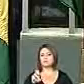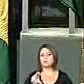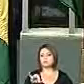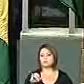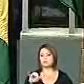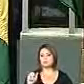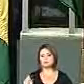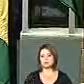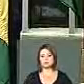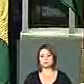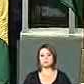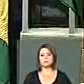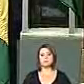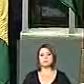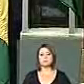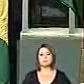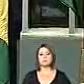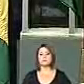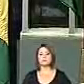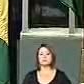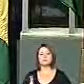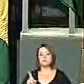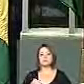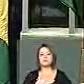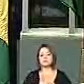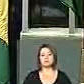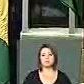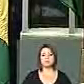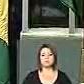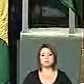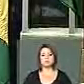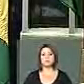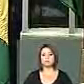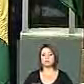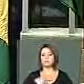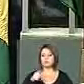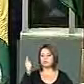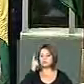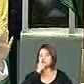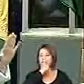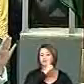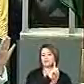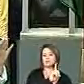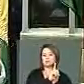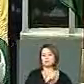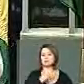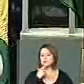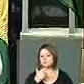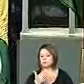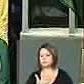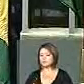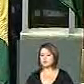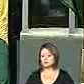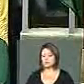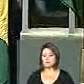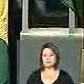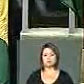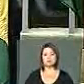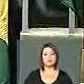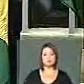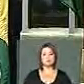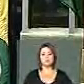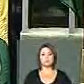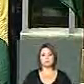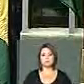democracia não é aquele governo onde há vencidos e vencedores num sentido estrito